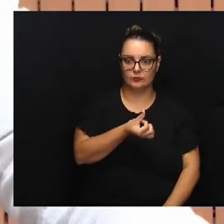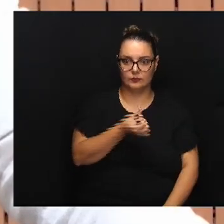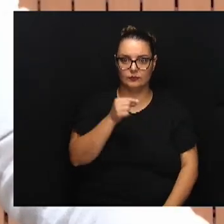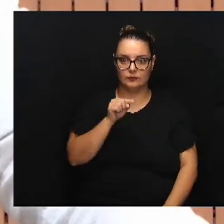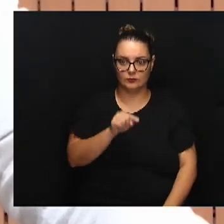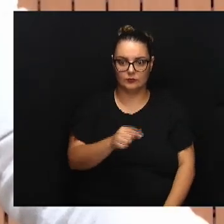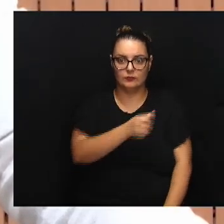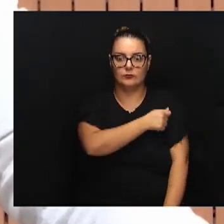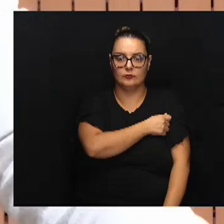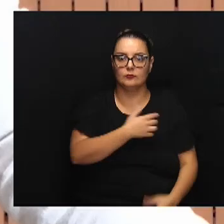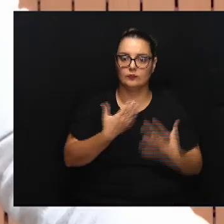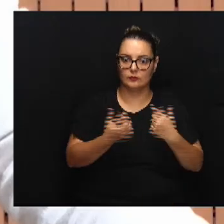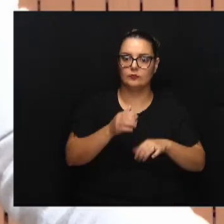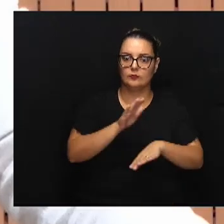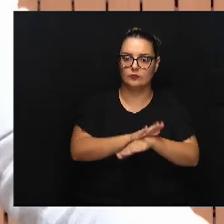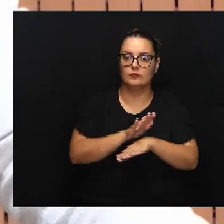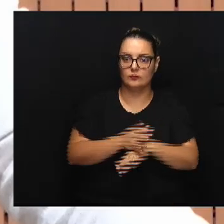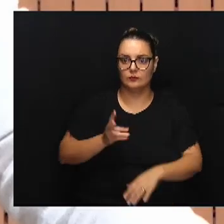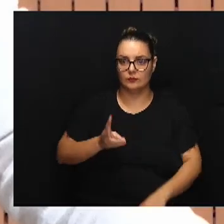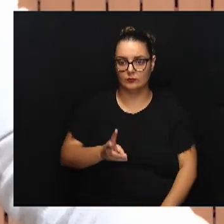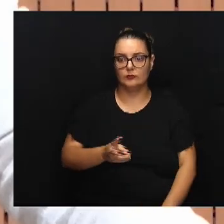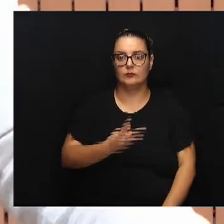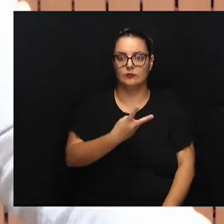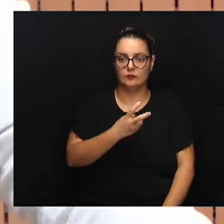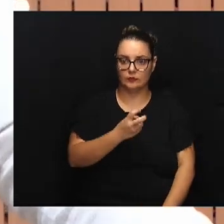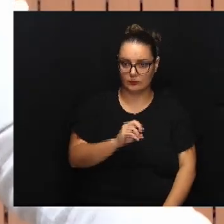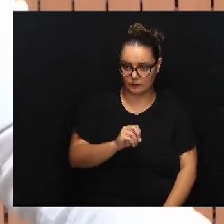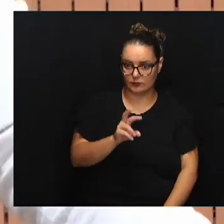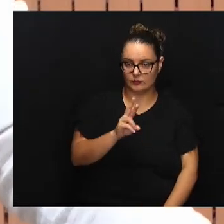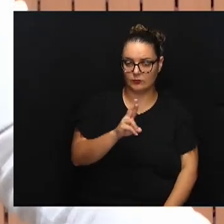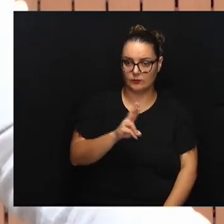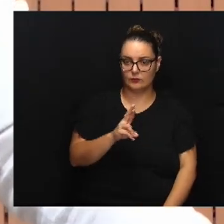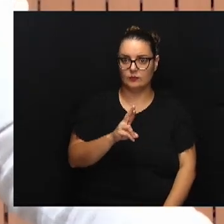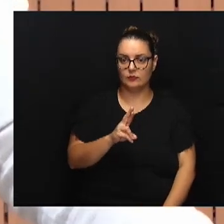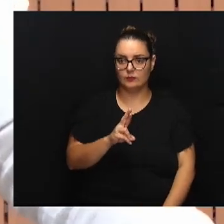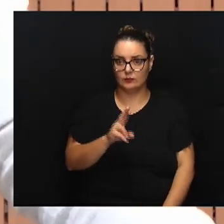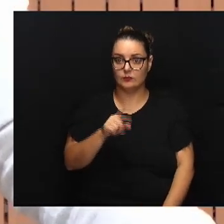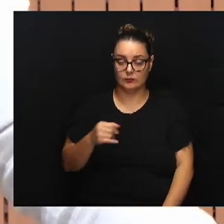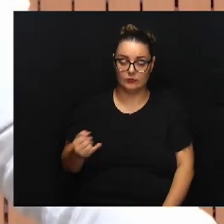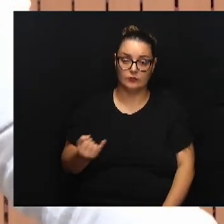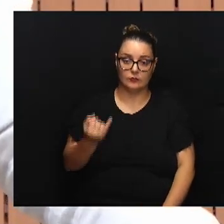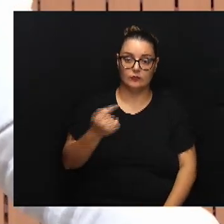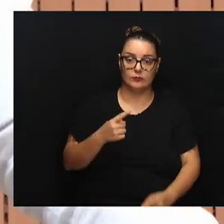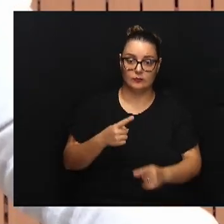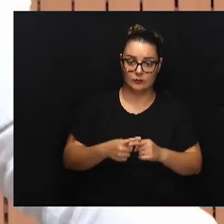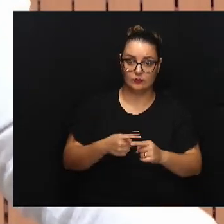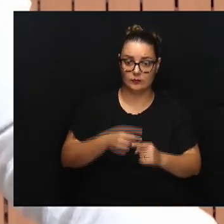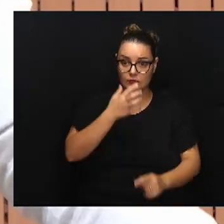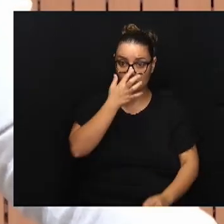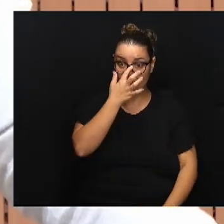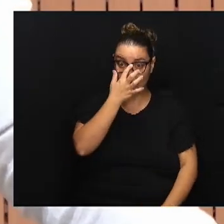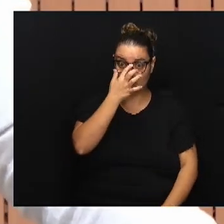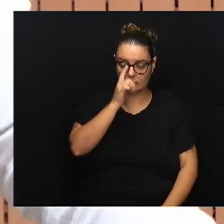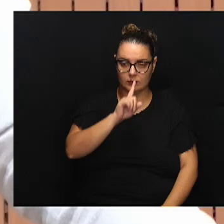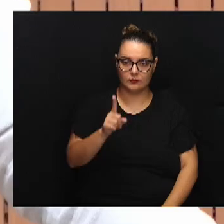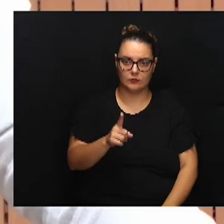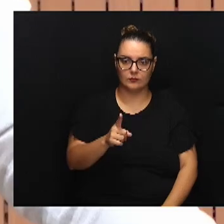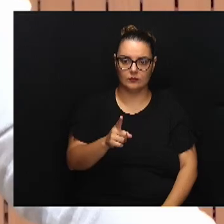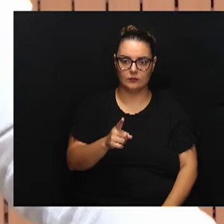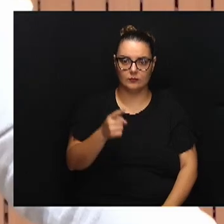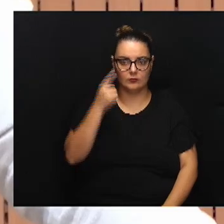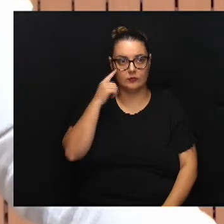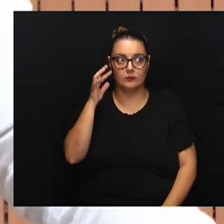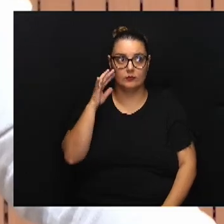alunos receberão também o auxílio permanência de R$200. Isso é importante porque não é um dado fictício,